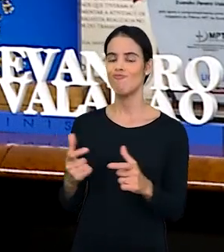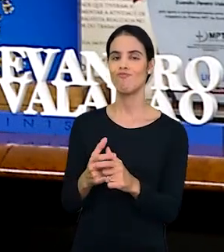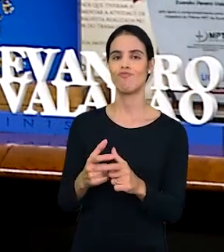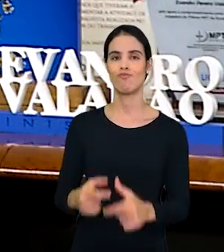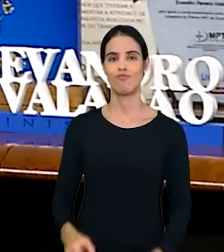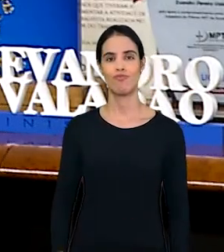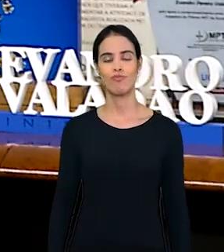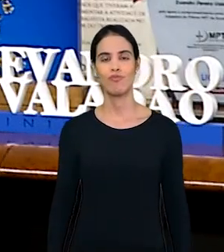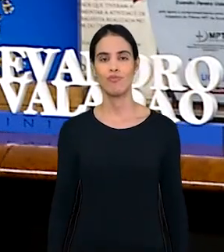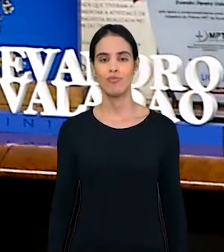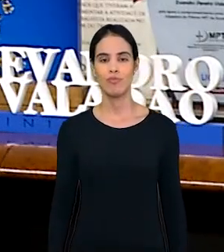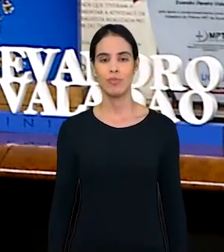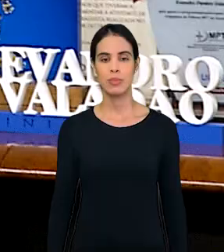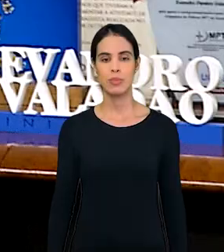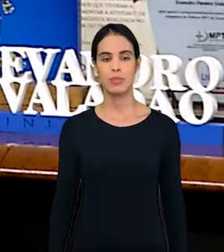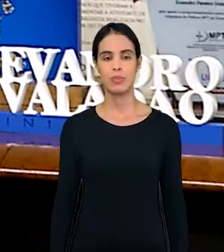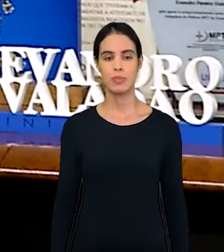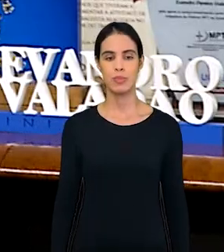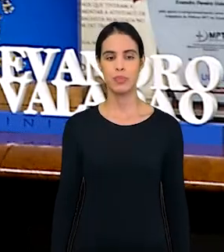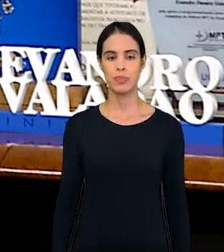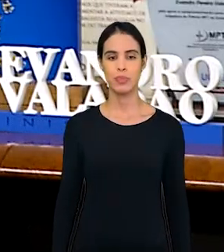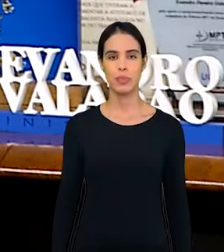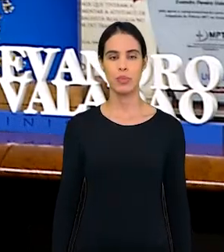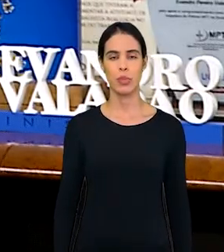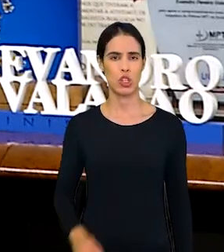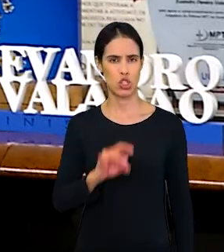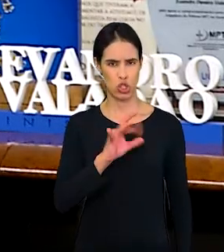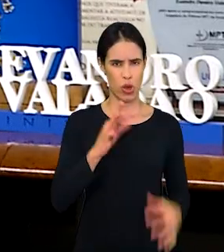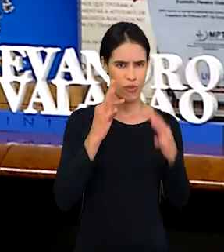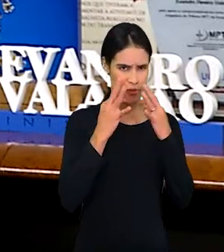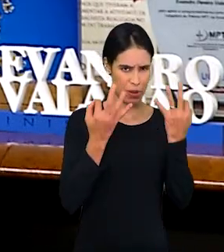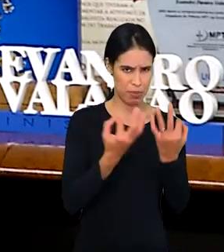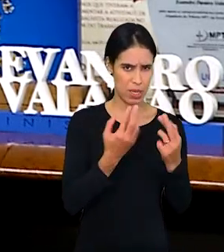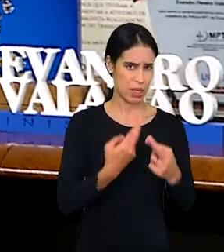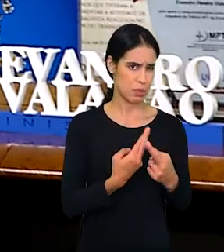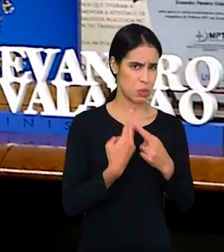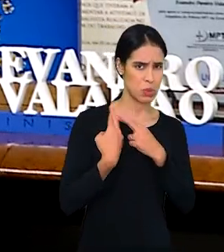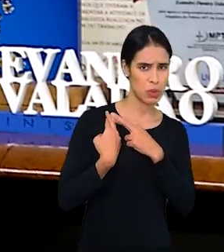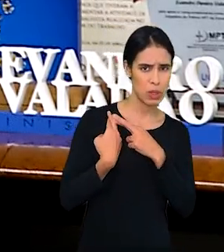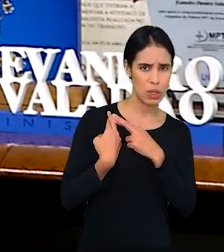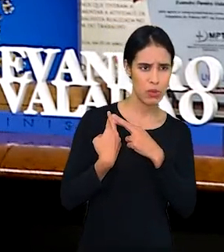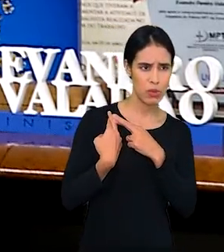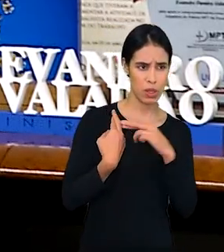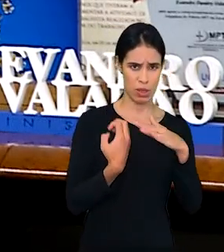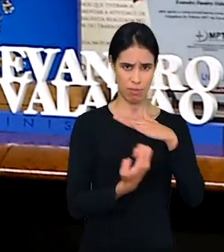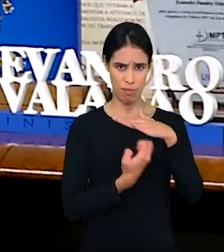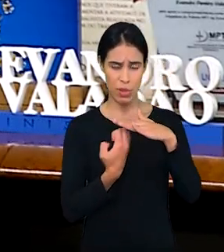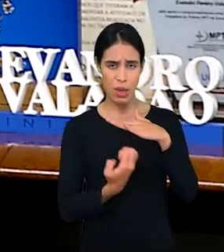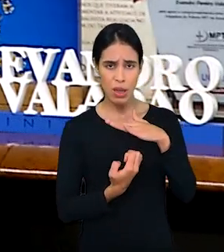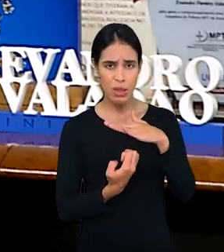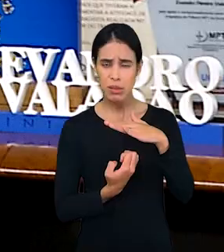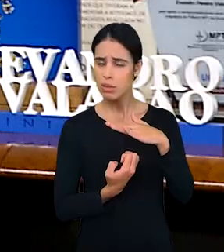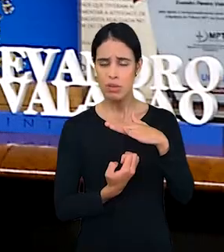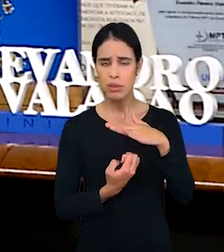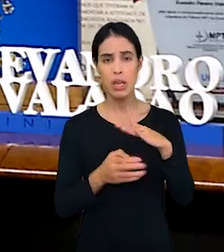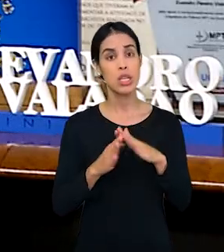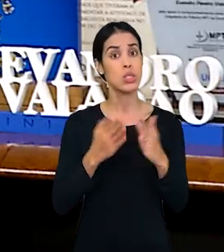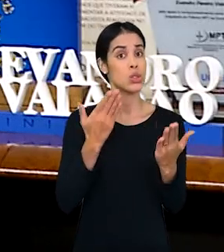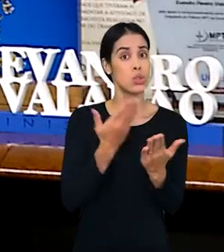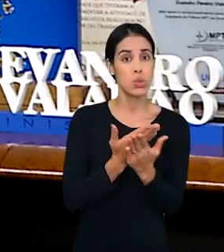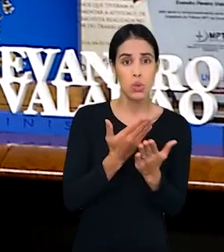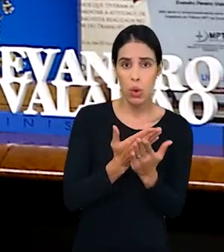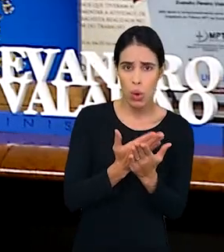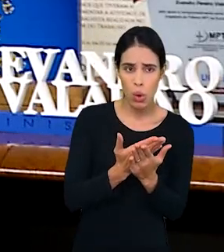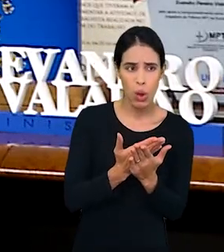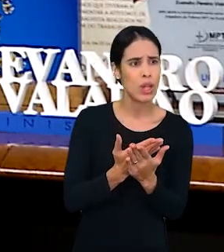trabalho infantil. Então, me parece que não só as famílias, não só as empresas, as escolas